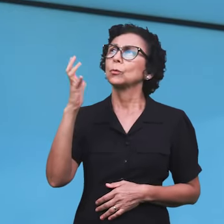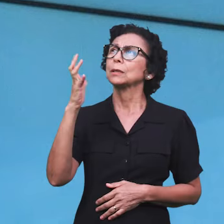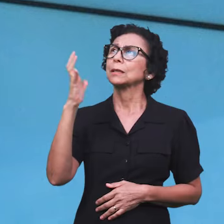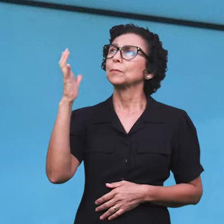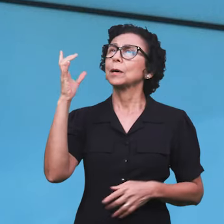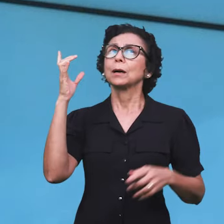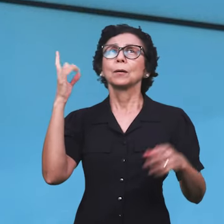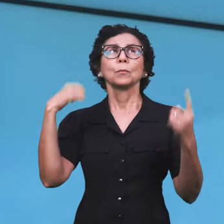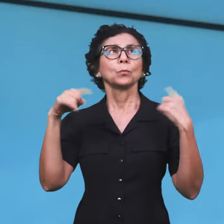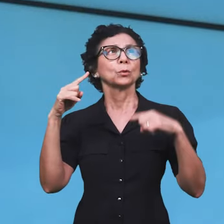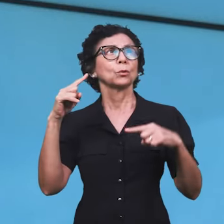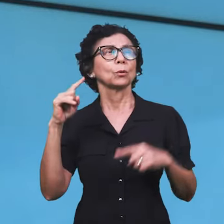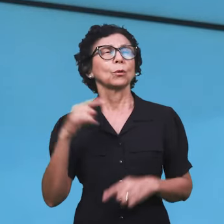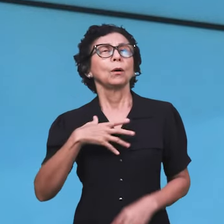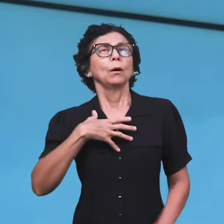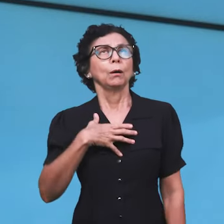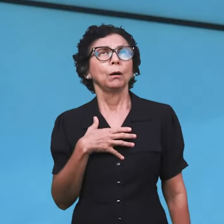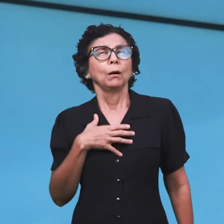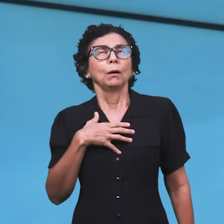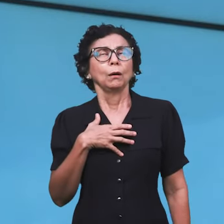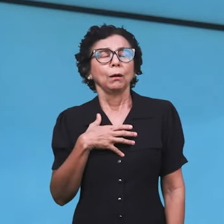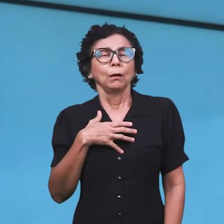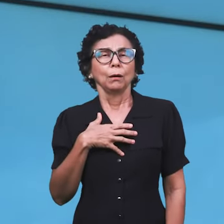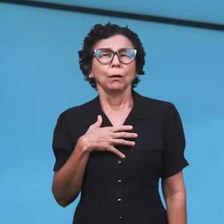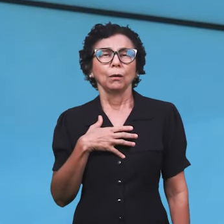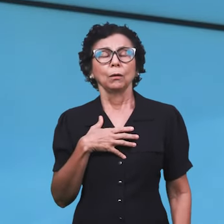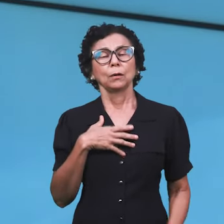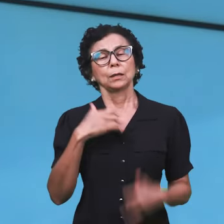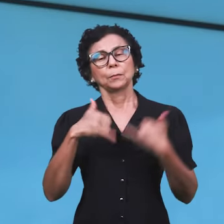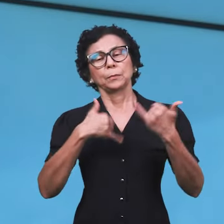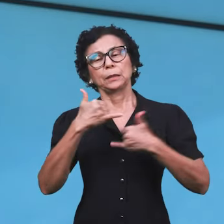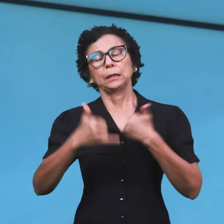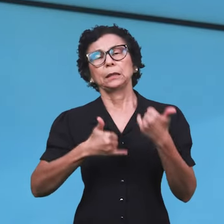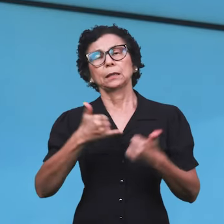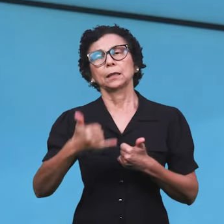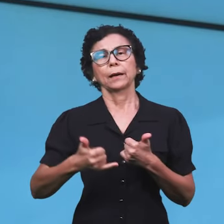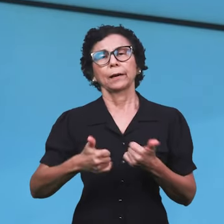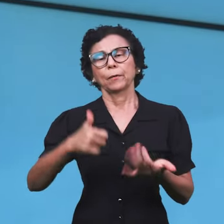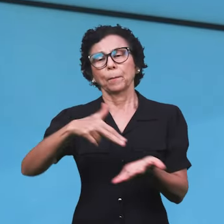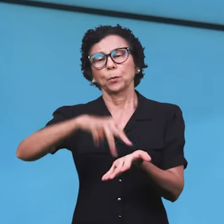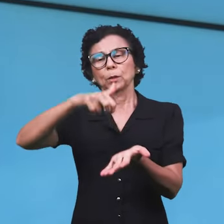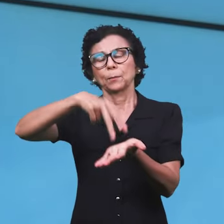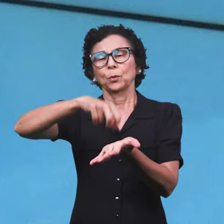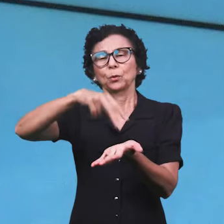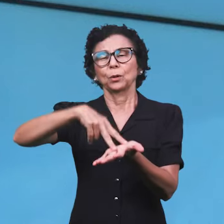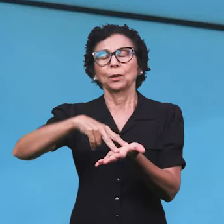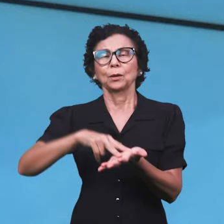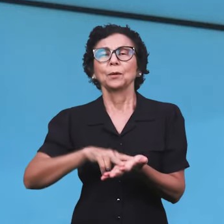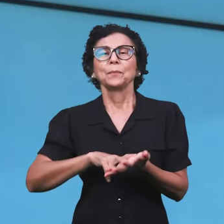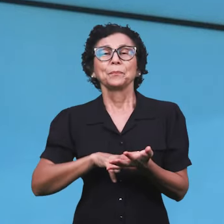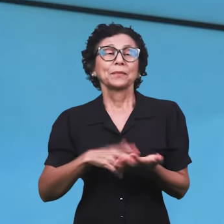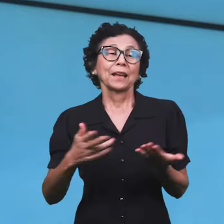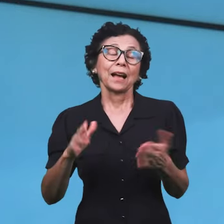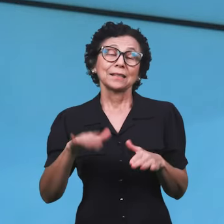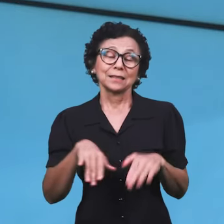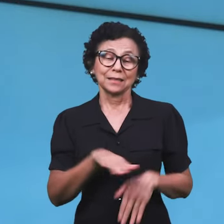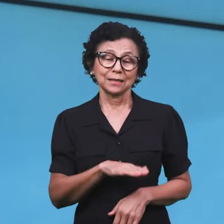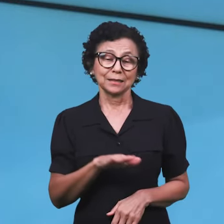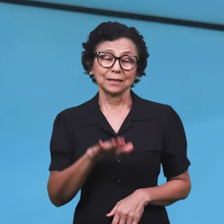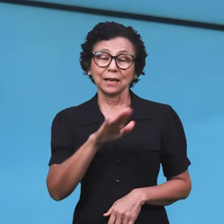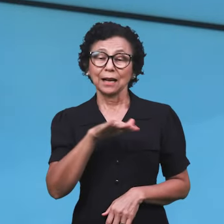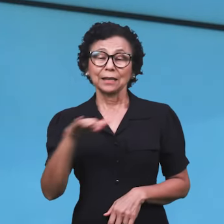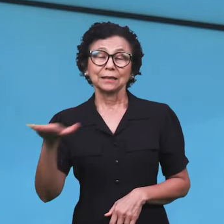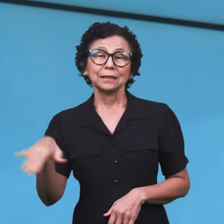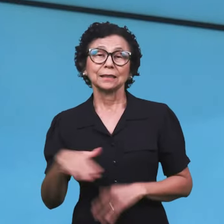ou desconforto para respirar quando ela brinca, vai no pula-pula, né? Ou quando ela começa a rir demais. Tem criança que pode ter crise de tosse